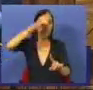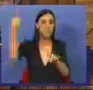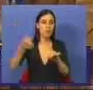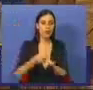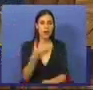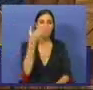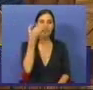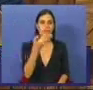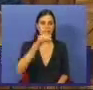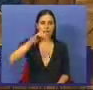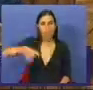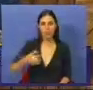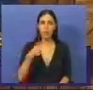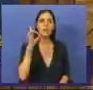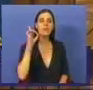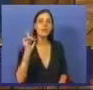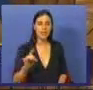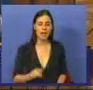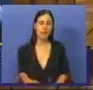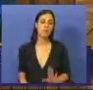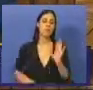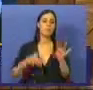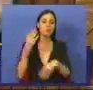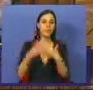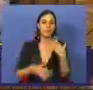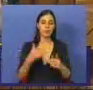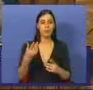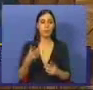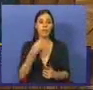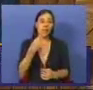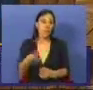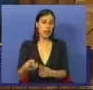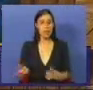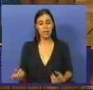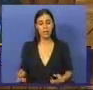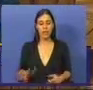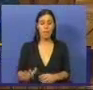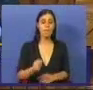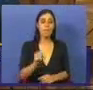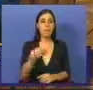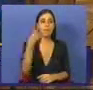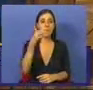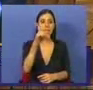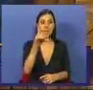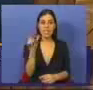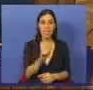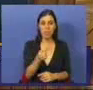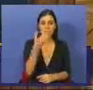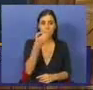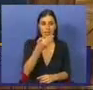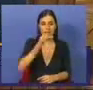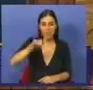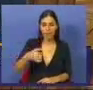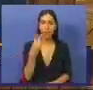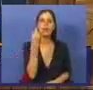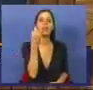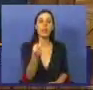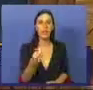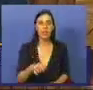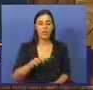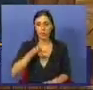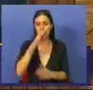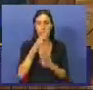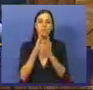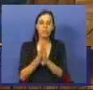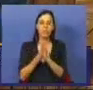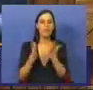será 7,6. Mas depois disse-nos, triunfante, que no primeiro semestre foi 7,3. Sr. Ministro, por